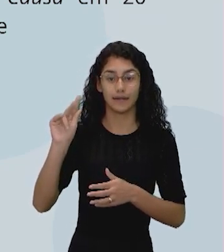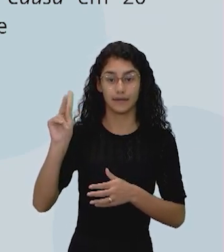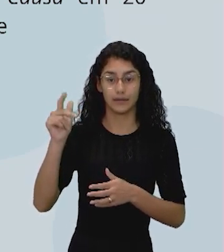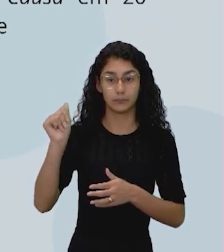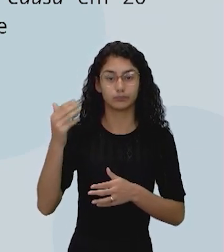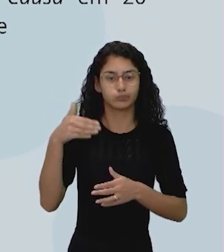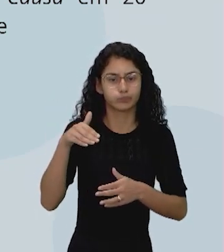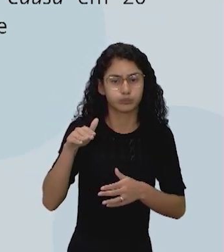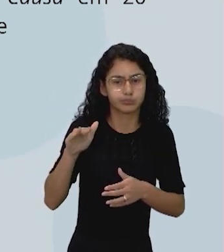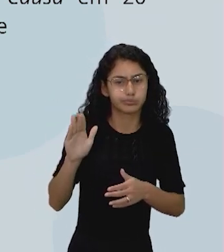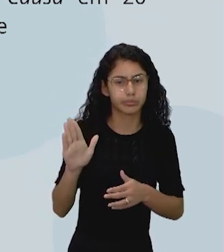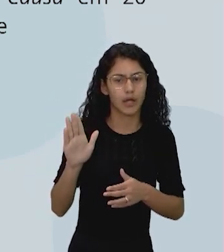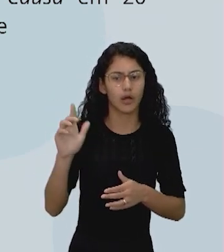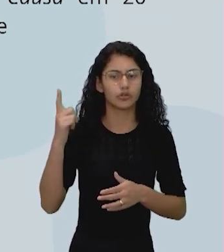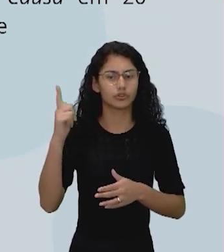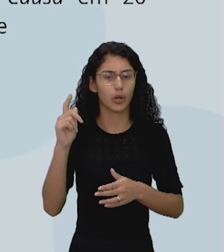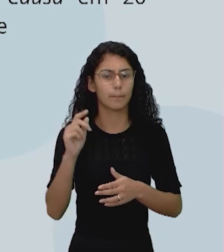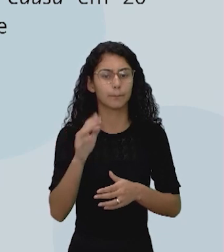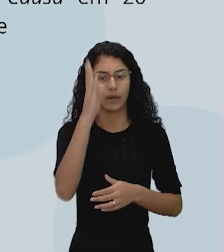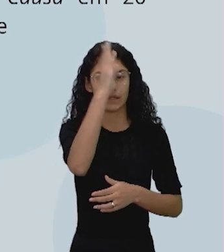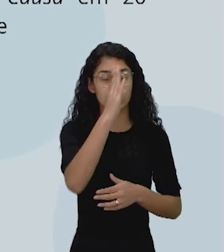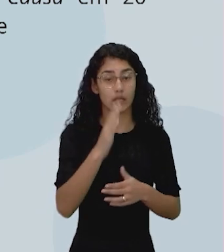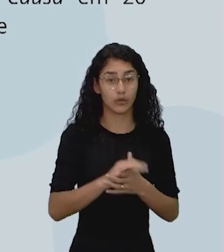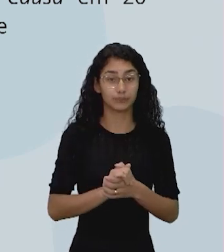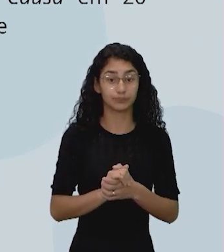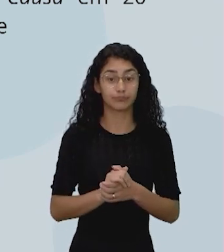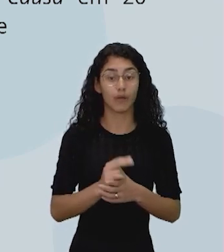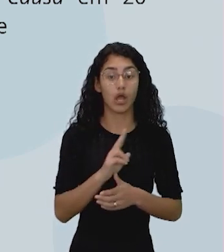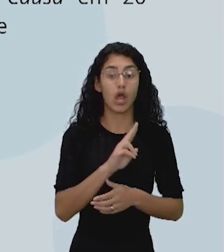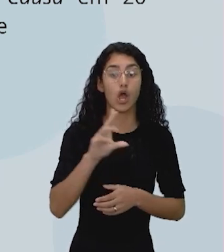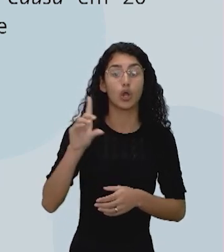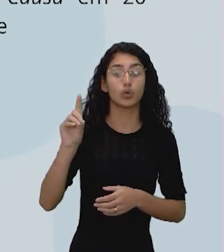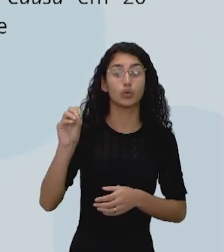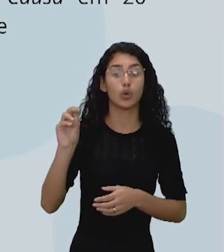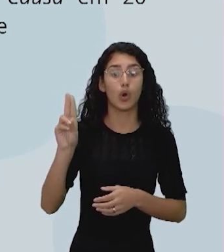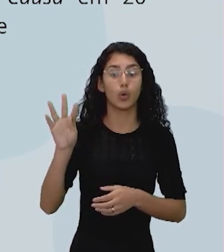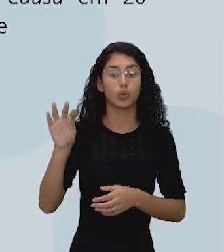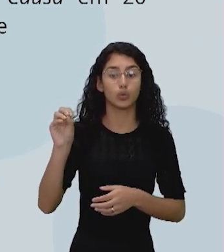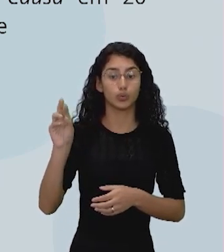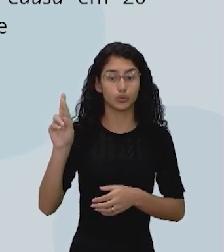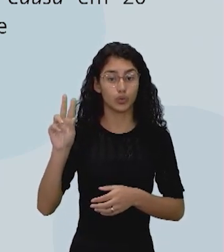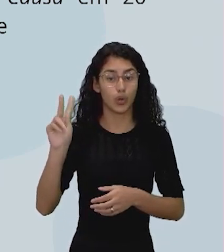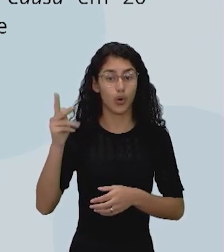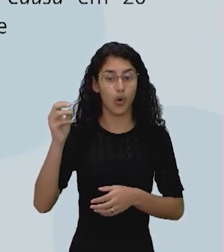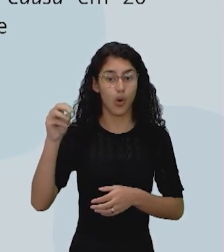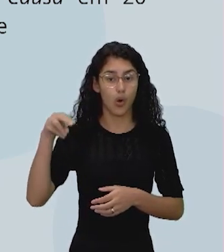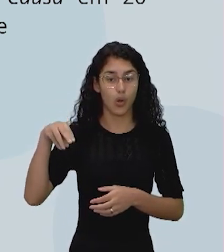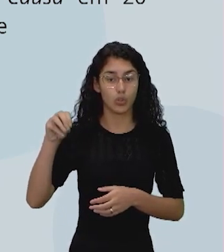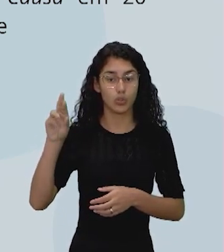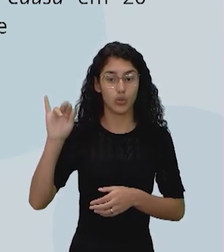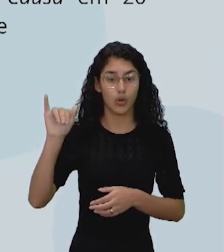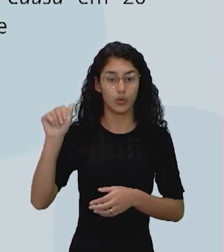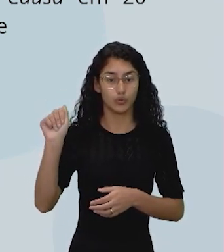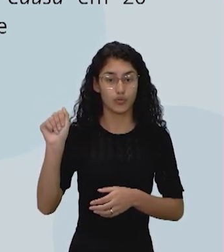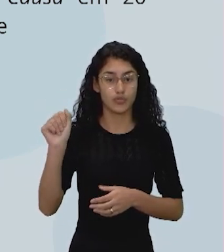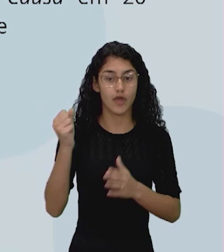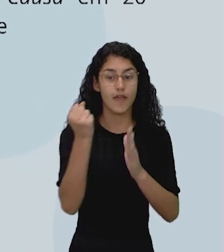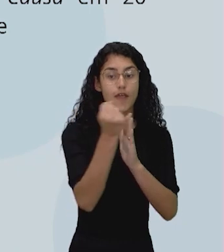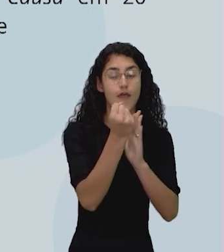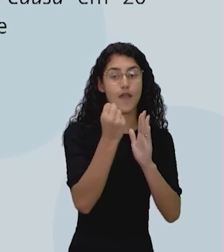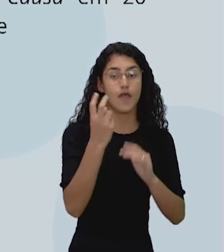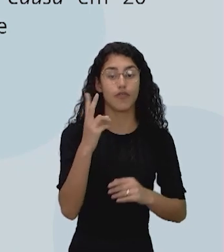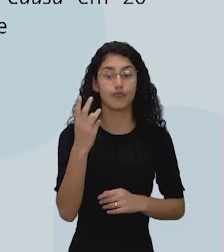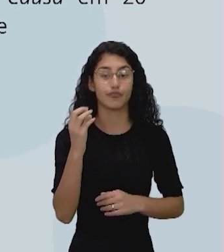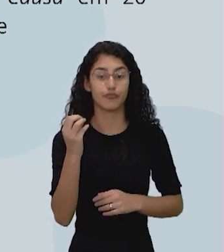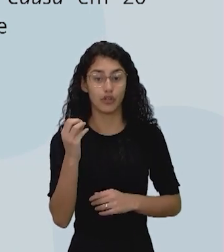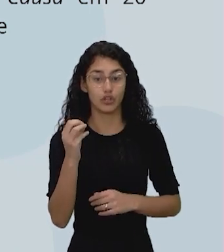geógrafos brasileiros, recebeu o título de doutor honoris causa em 20 universidades nacionais e internacionais, né?